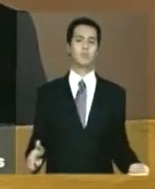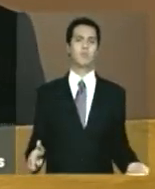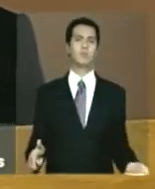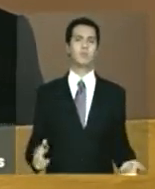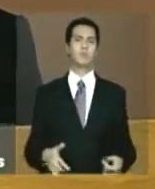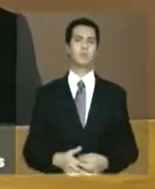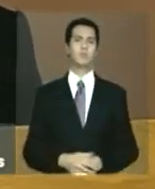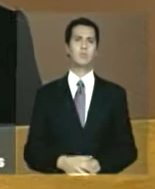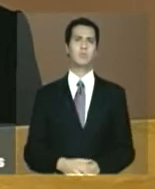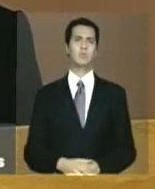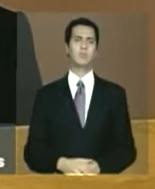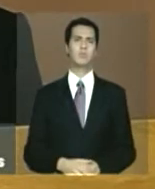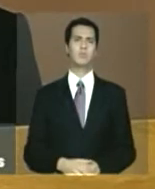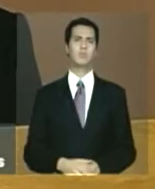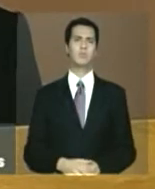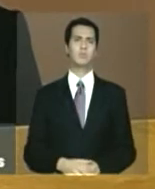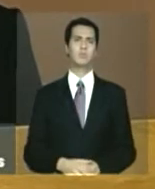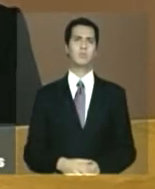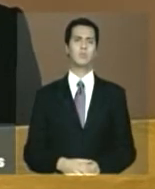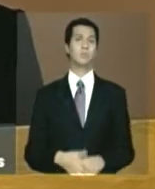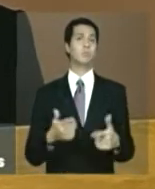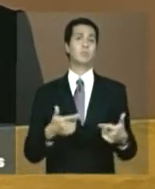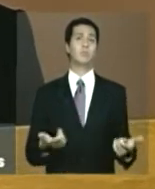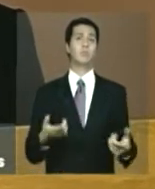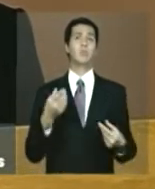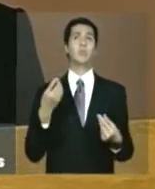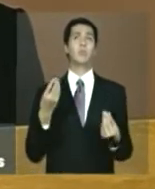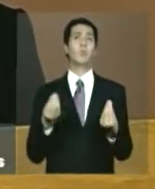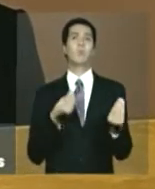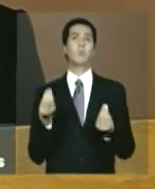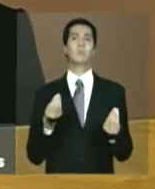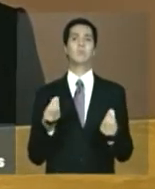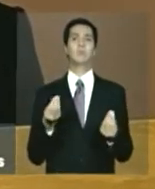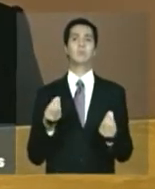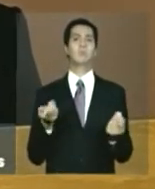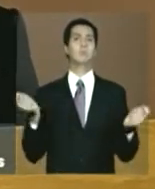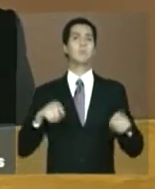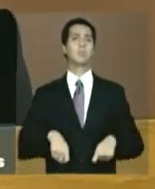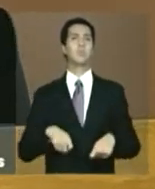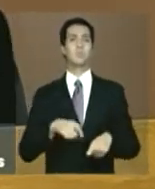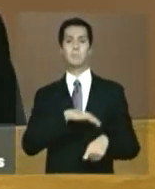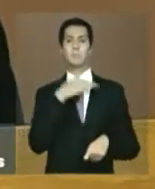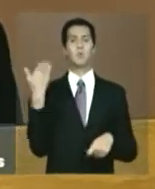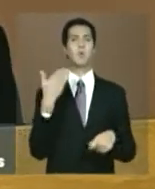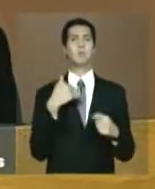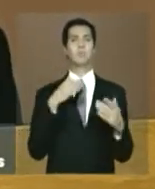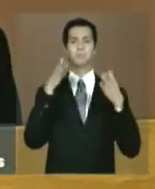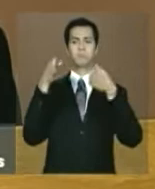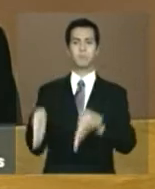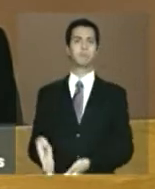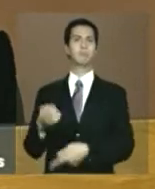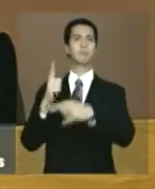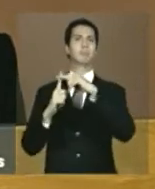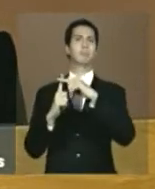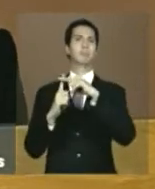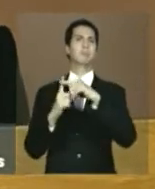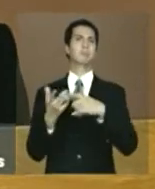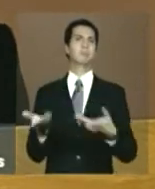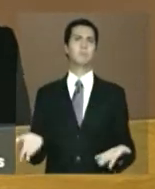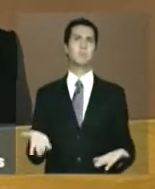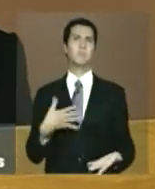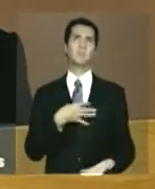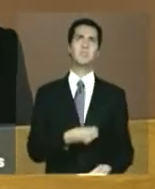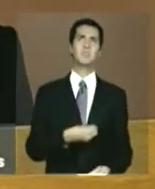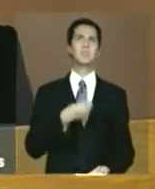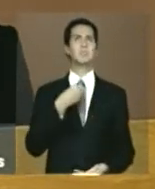a o direito de colocar os corpos de seus entes queridos filhos